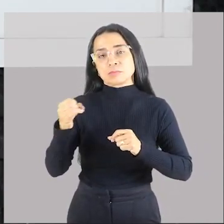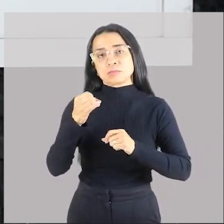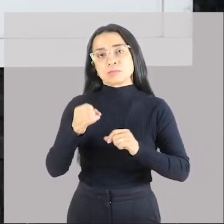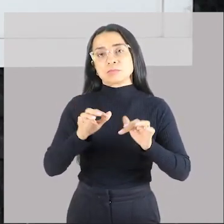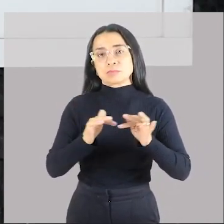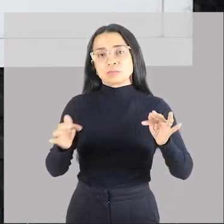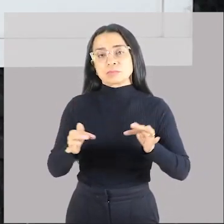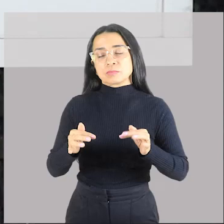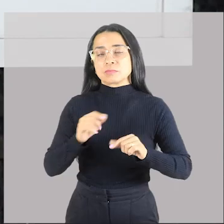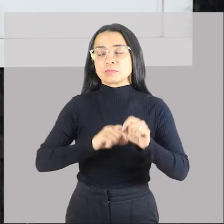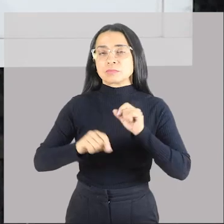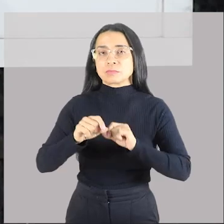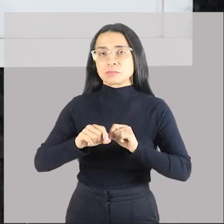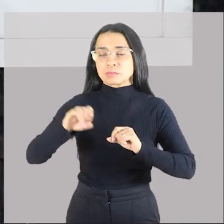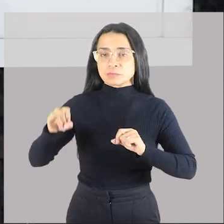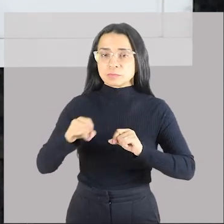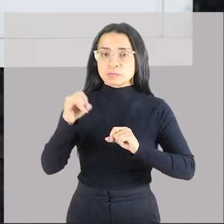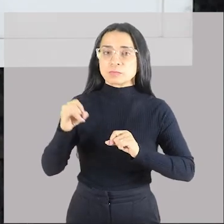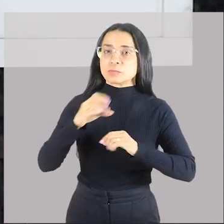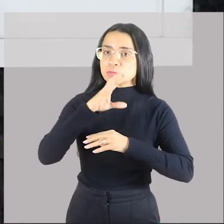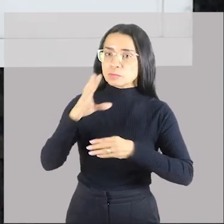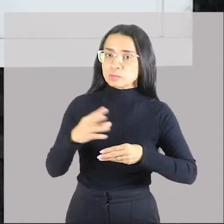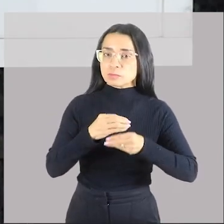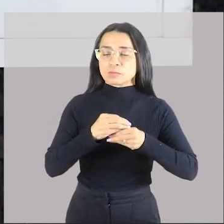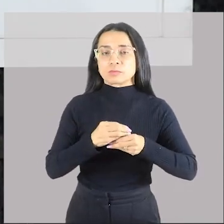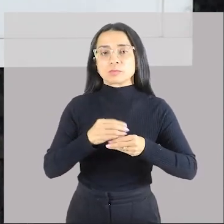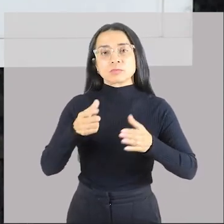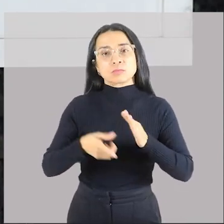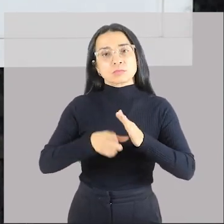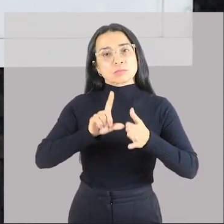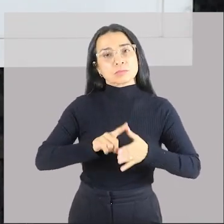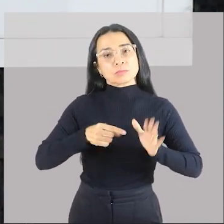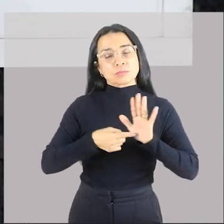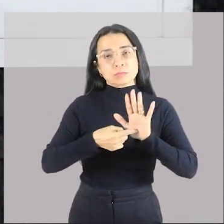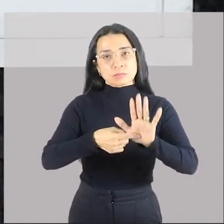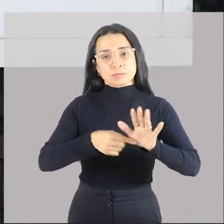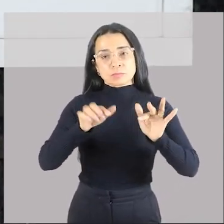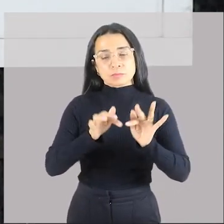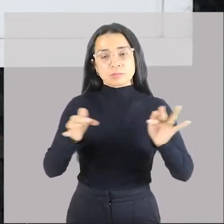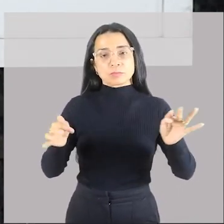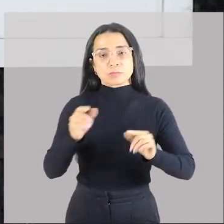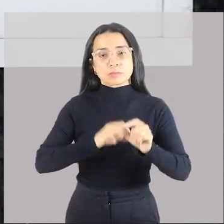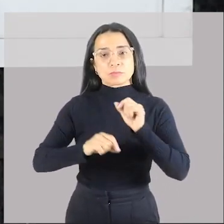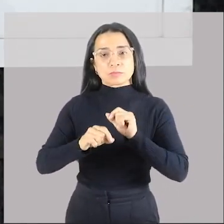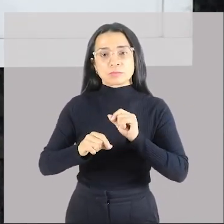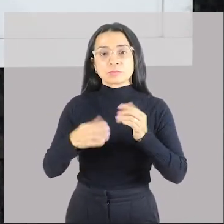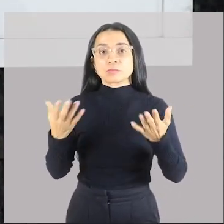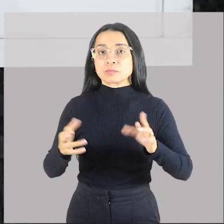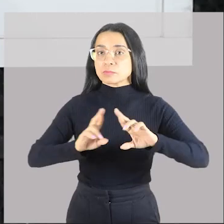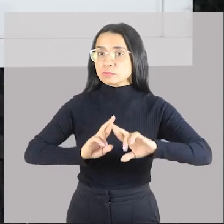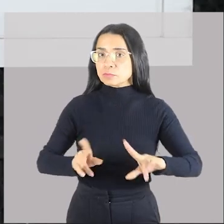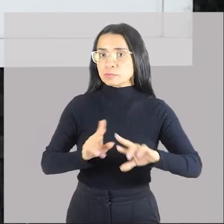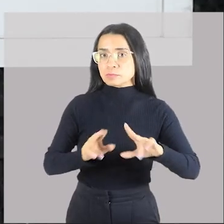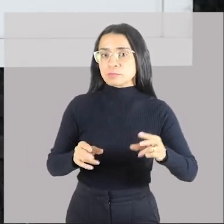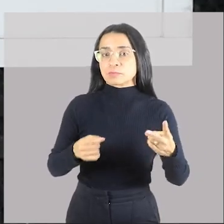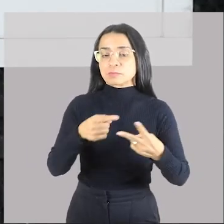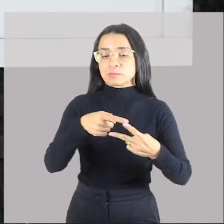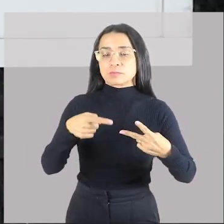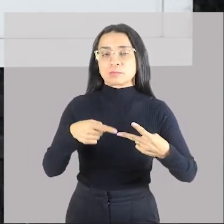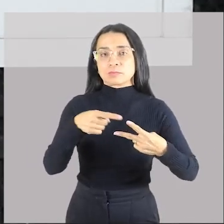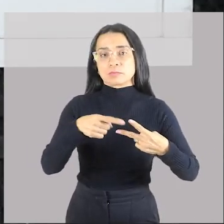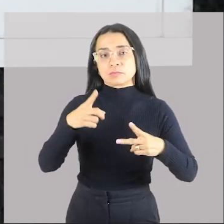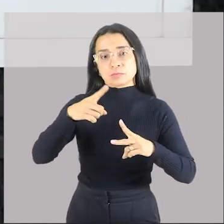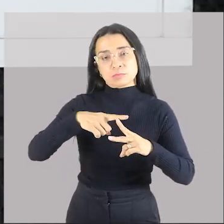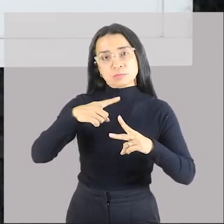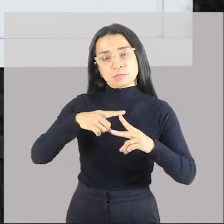tá? Então, primeiro, antes de mostrar a fórmula dos juros compostos, eu vou mostrar qual é a diferença dos dois tipos